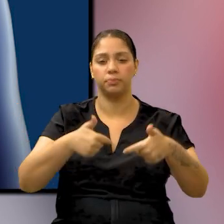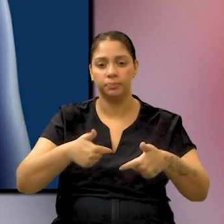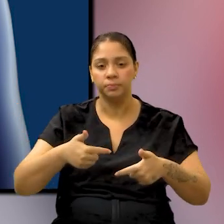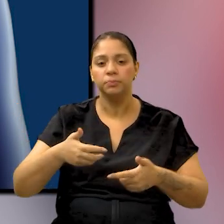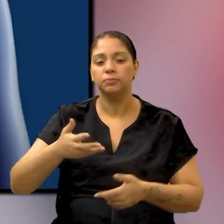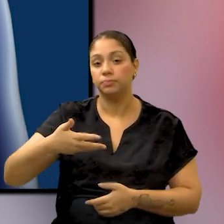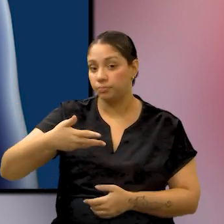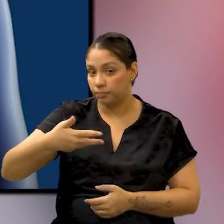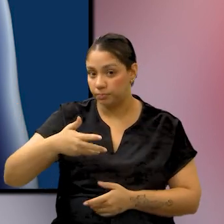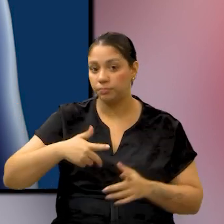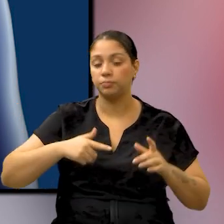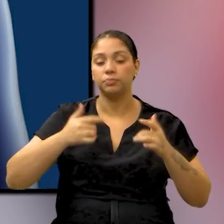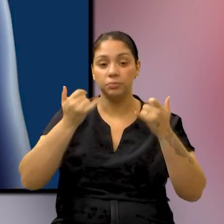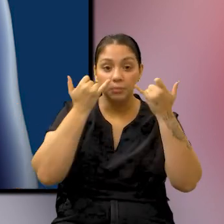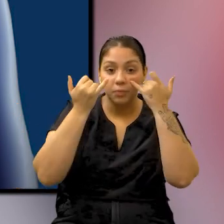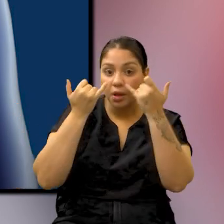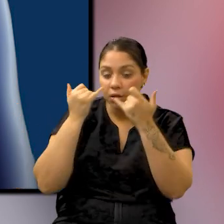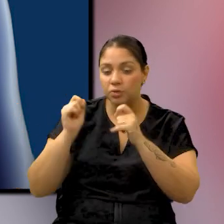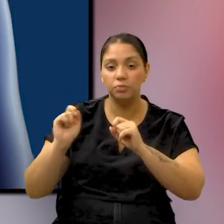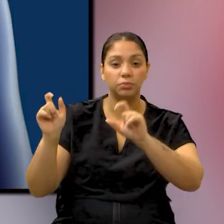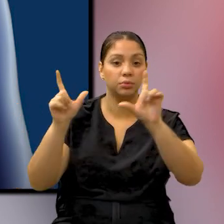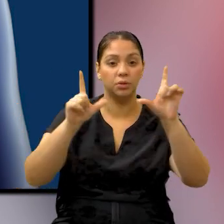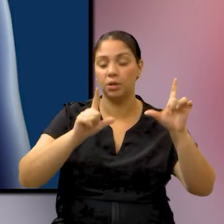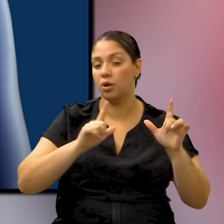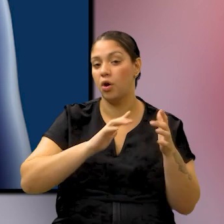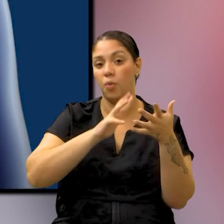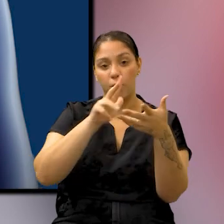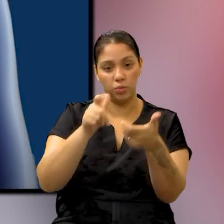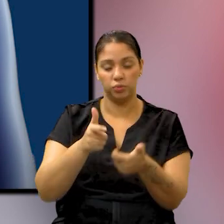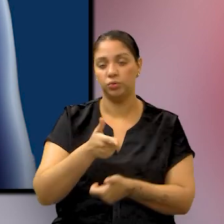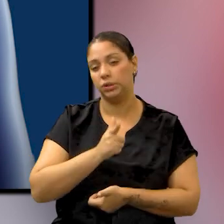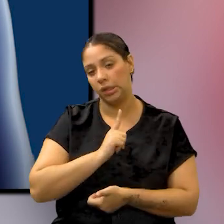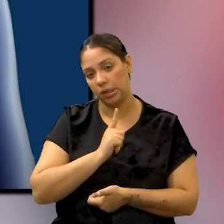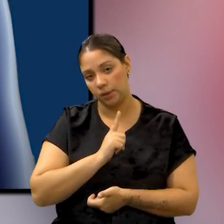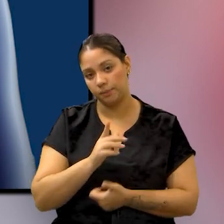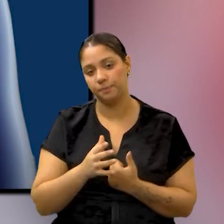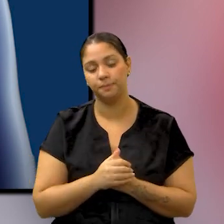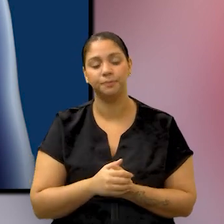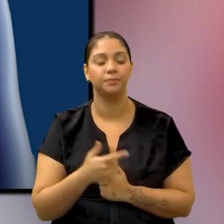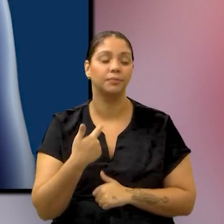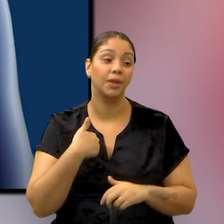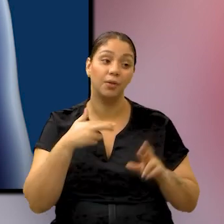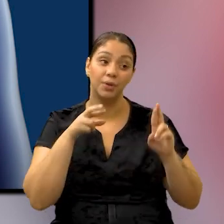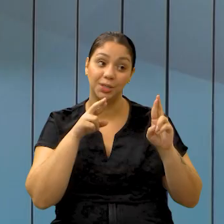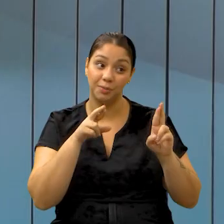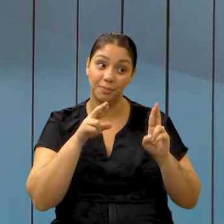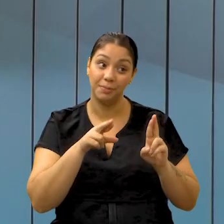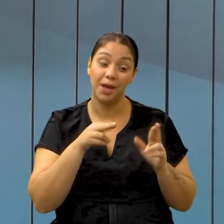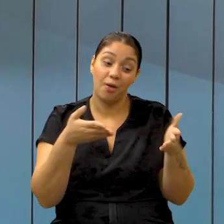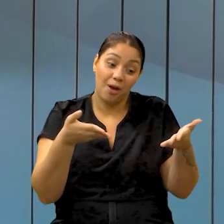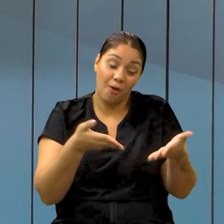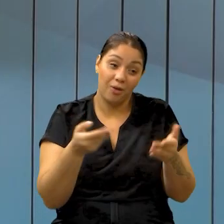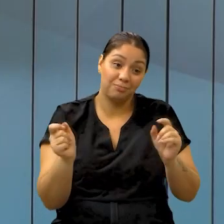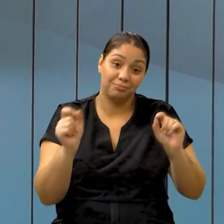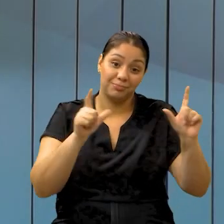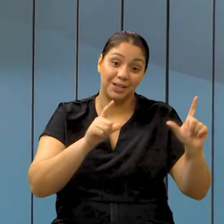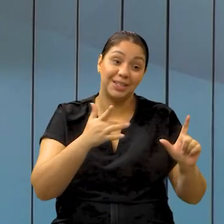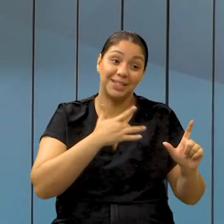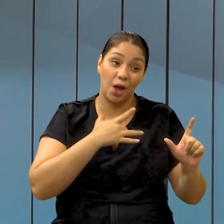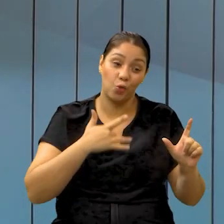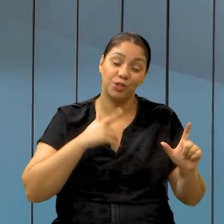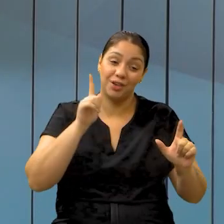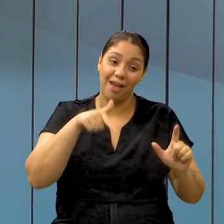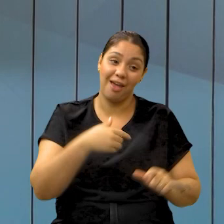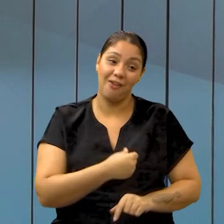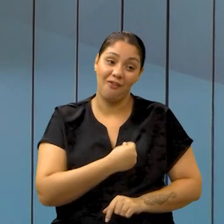e à intensidade da divulgação nos últimos anos em vários cenários internacionais. Eu espero que com esse Saúde é Vida